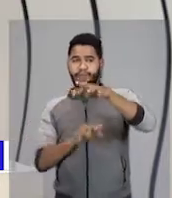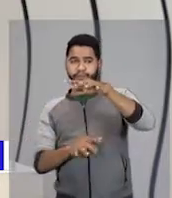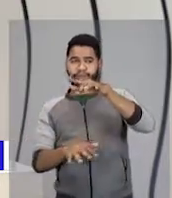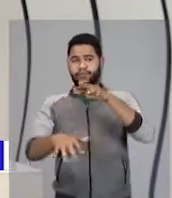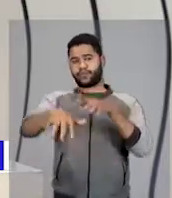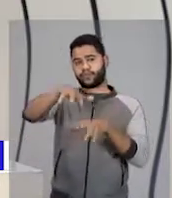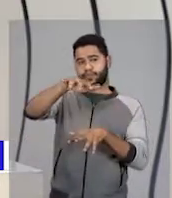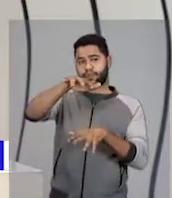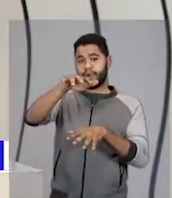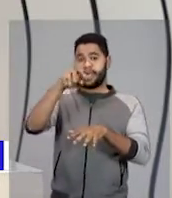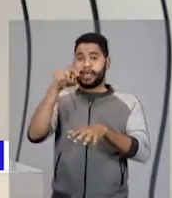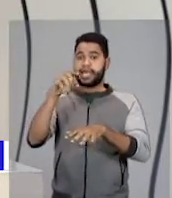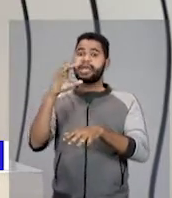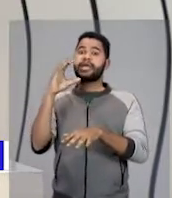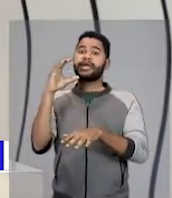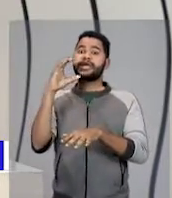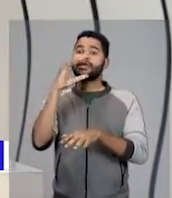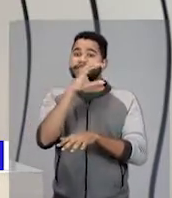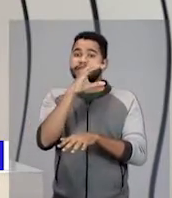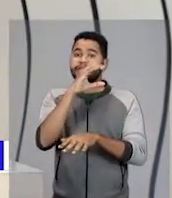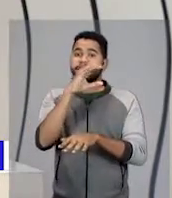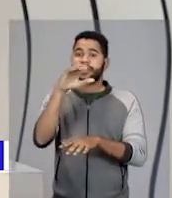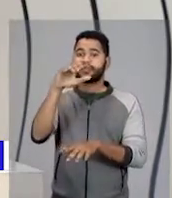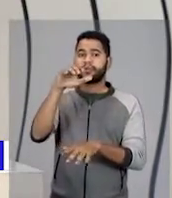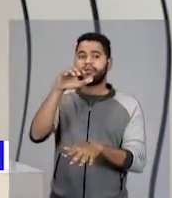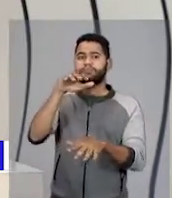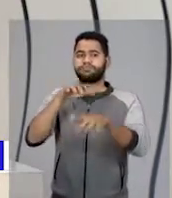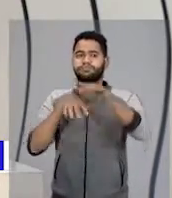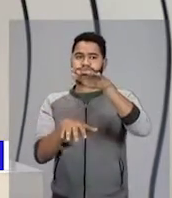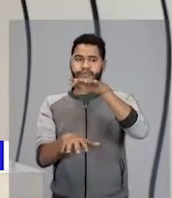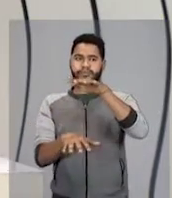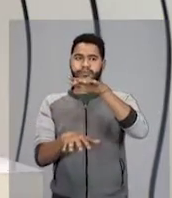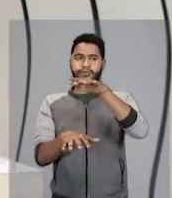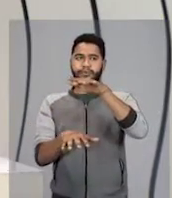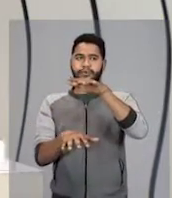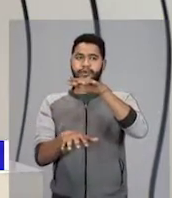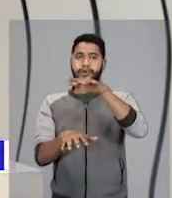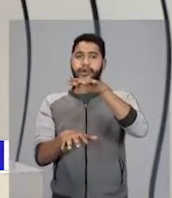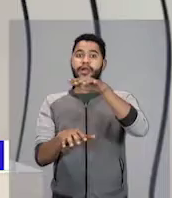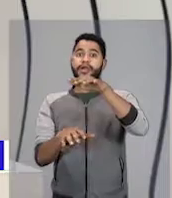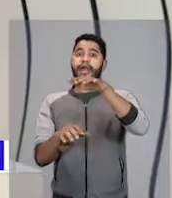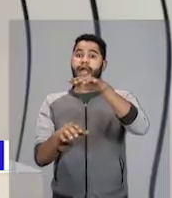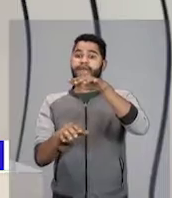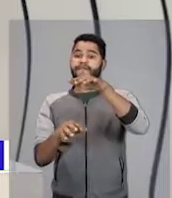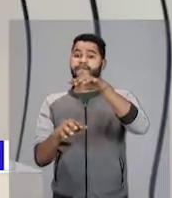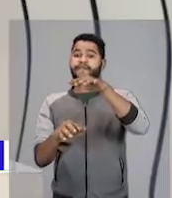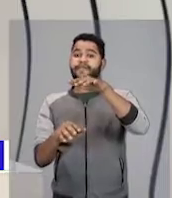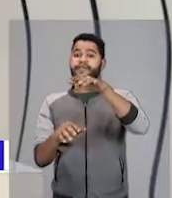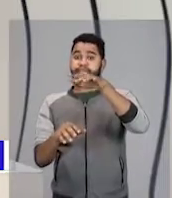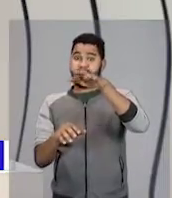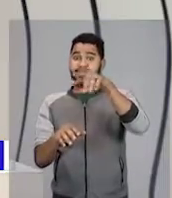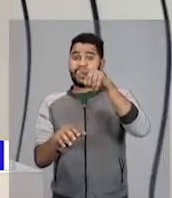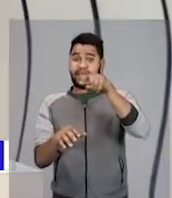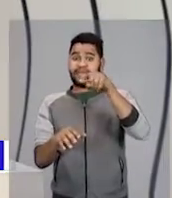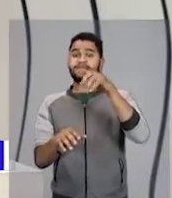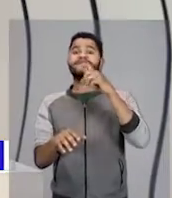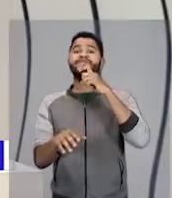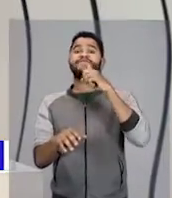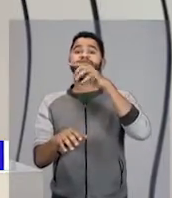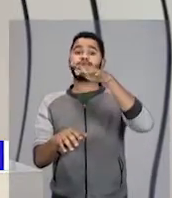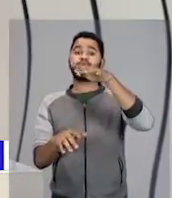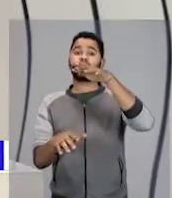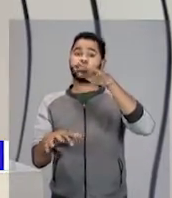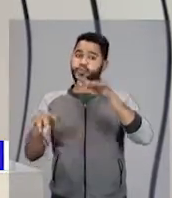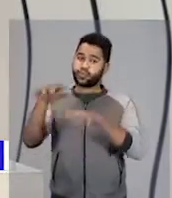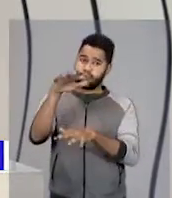aqui esquentou e o de cima esfriou, vai haver uma nova movimentação. E essa movimentação